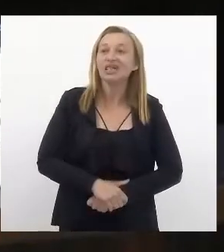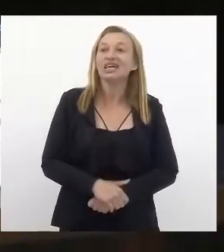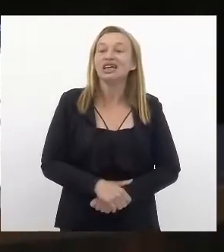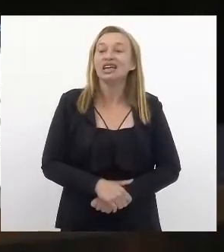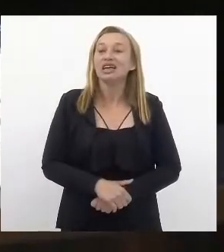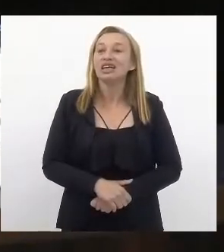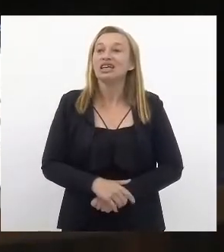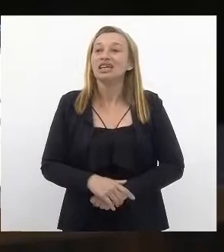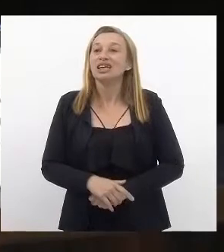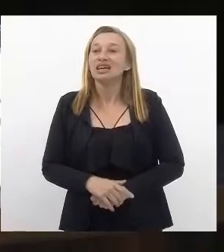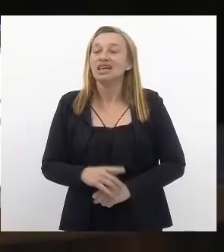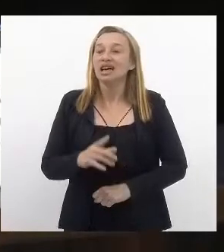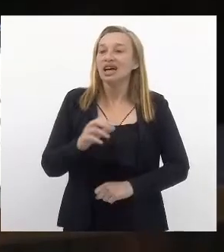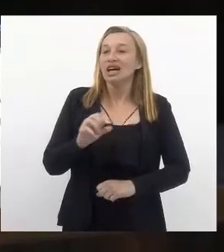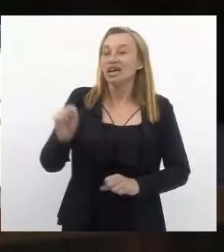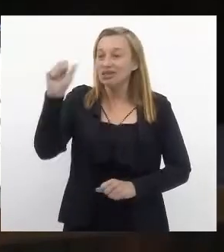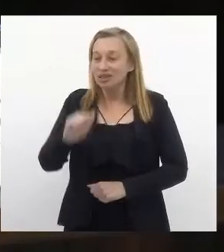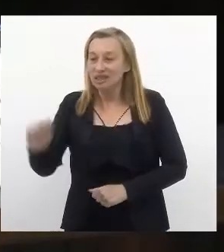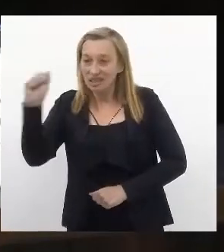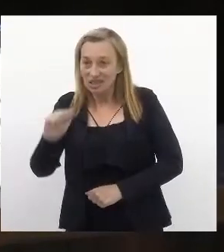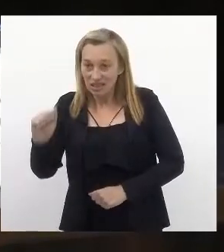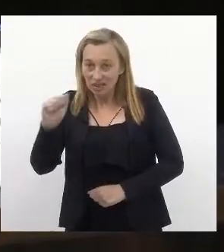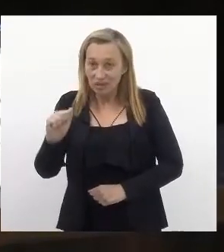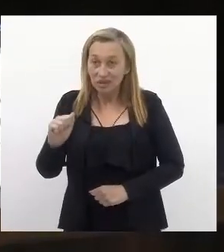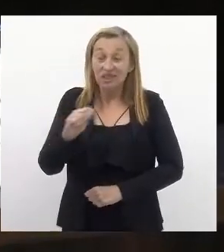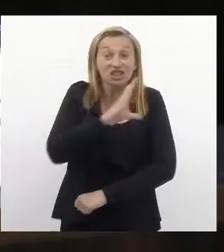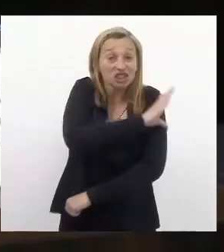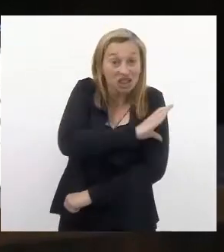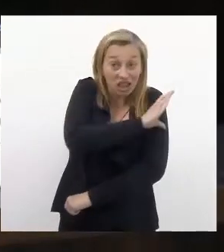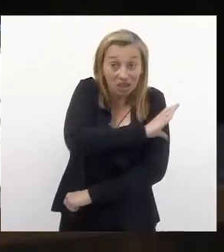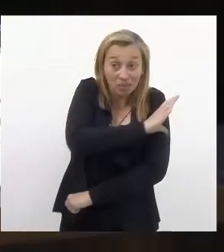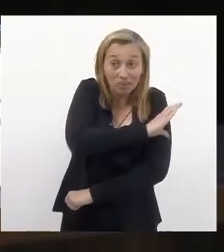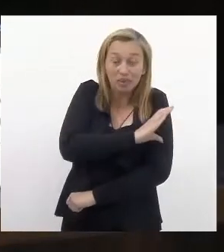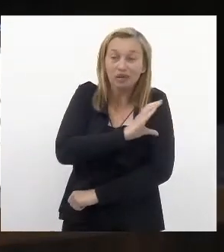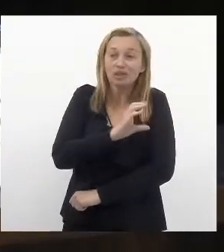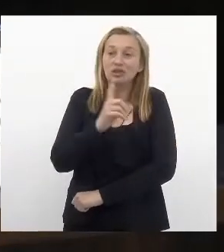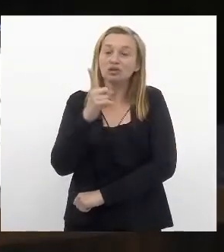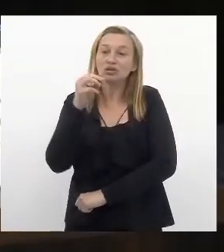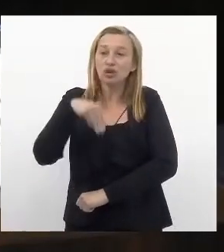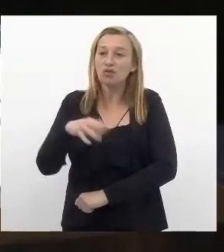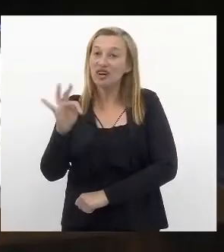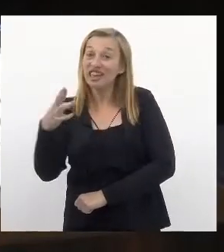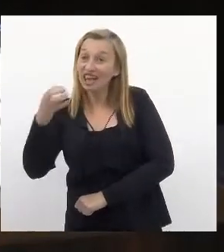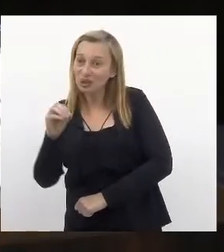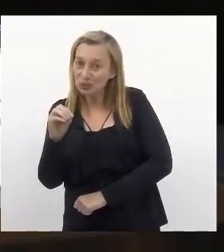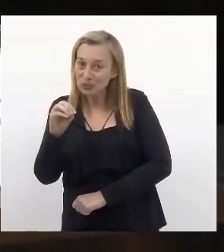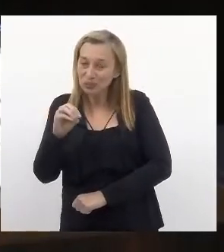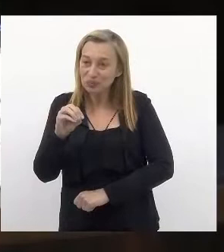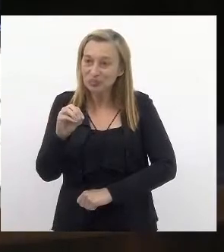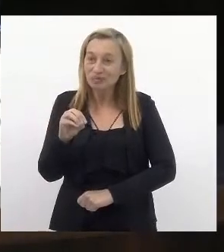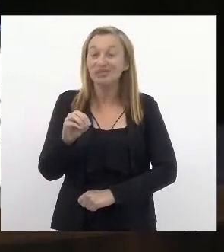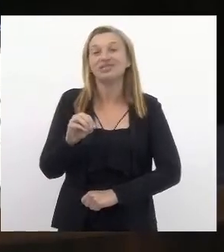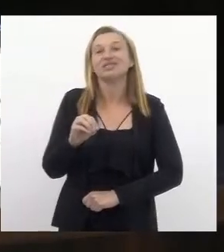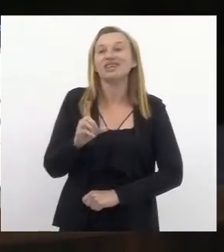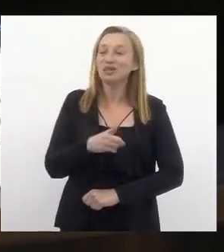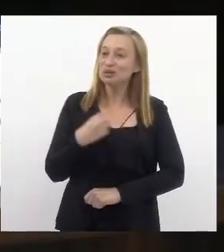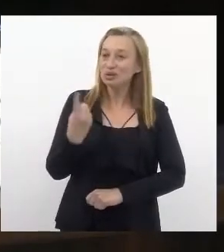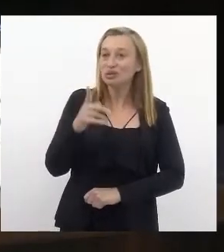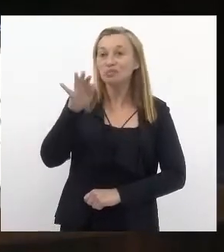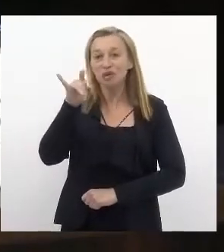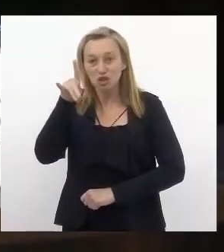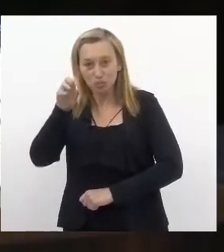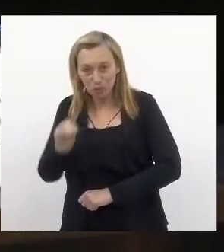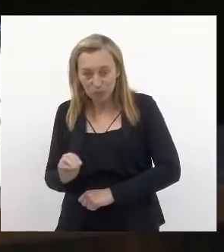promovida pela Associação Líbano-Kuwait da Casa de Campos, celebrada por Dom Fernando Rifan, que é o nosso bispo